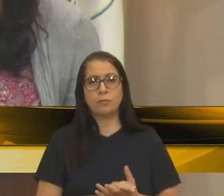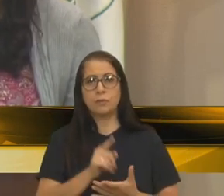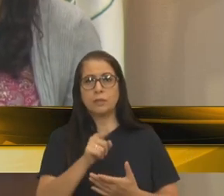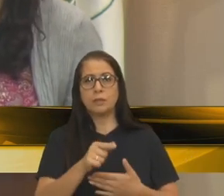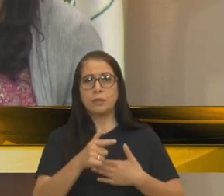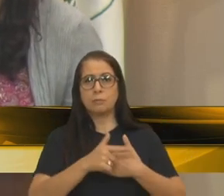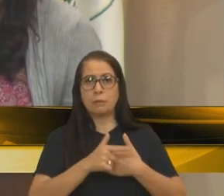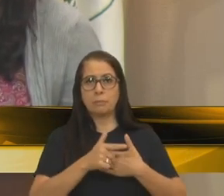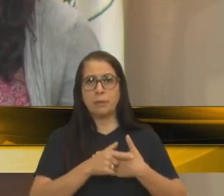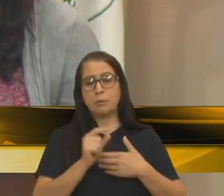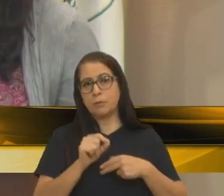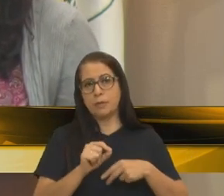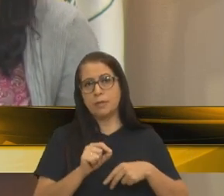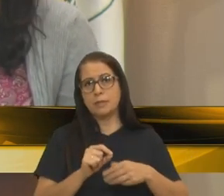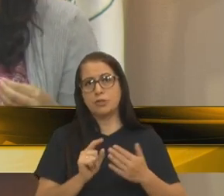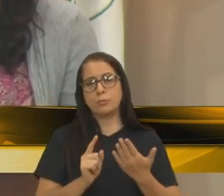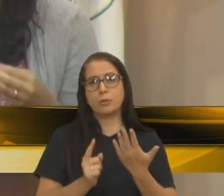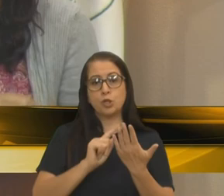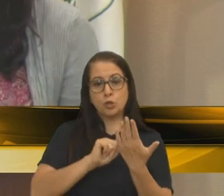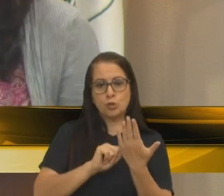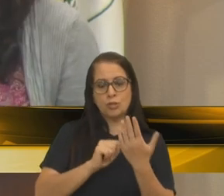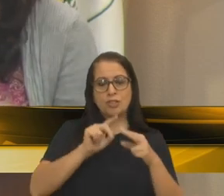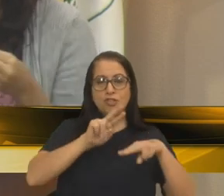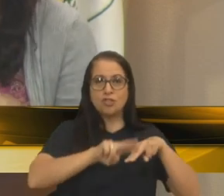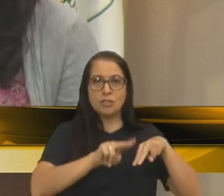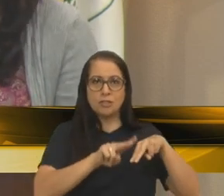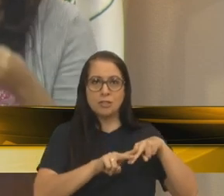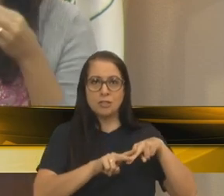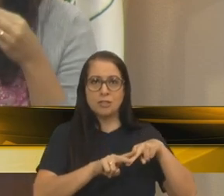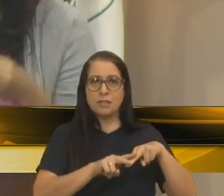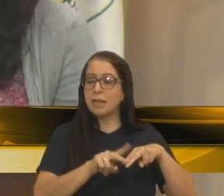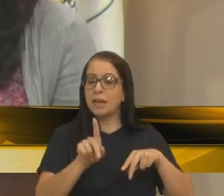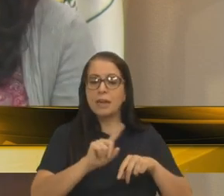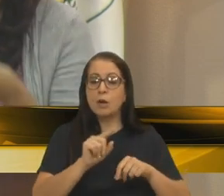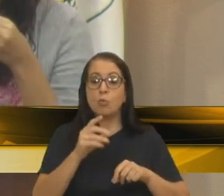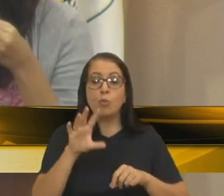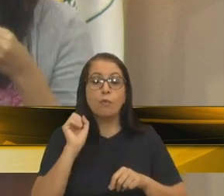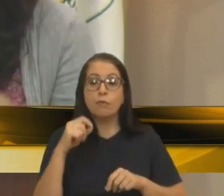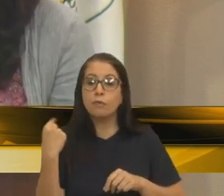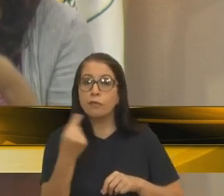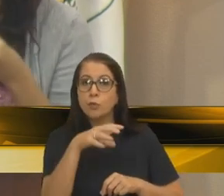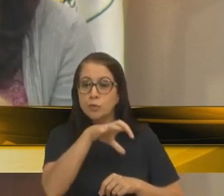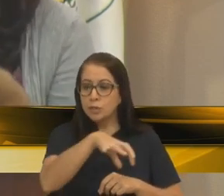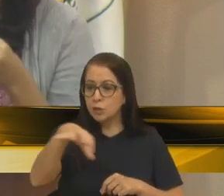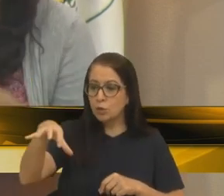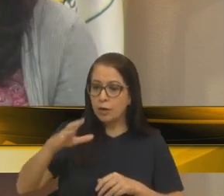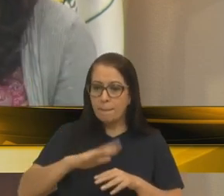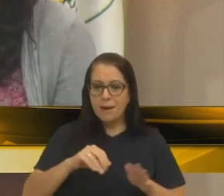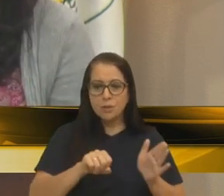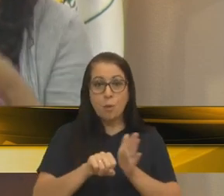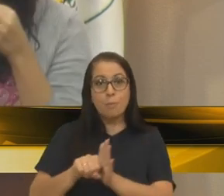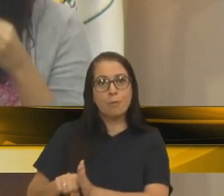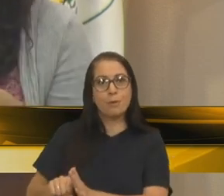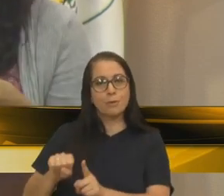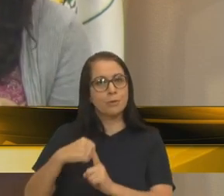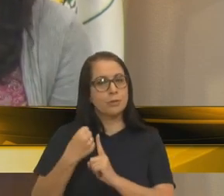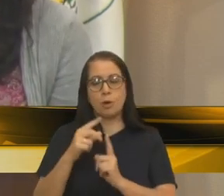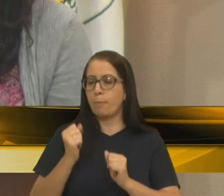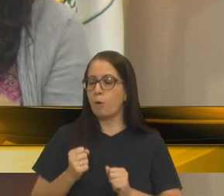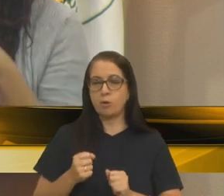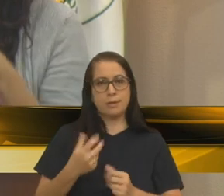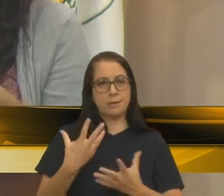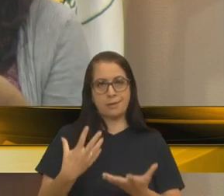dessa ideologia de gênero é descartar a voz, a necessidade dos setores mais oprimidos da sociedade. E isso a gente não